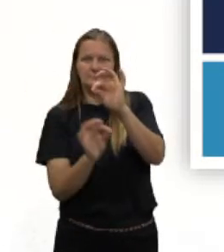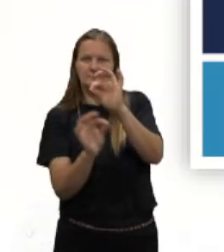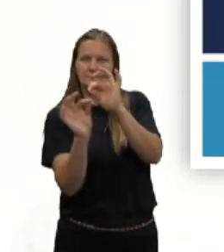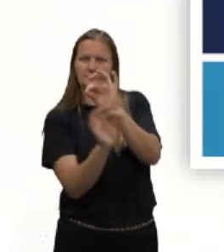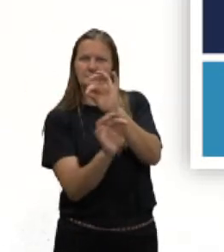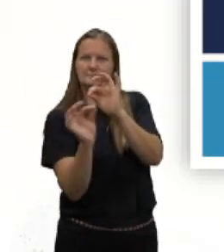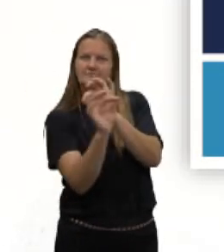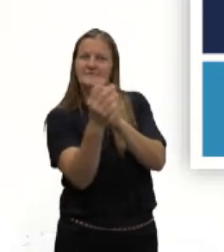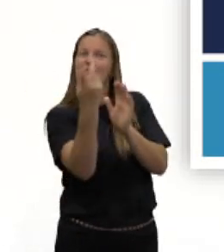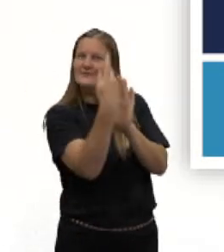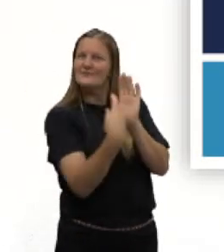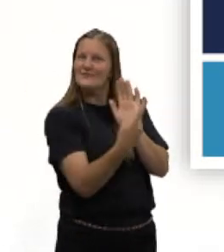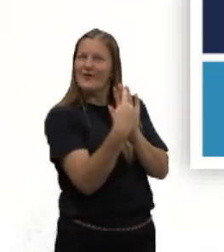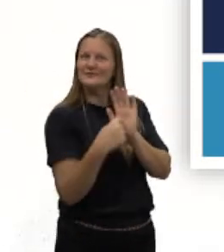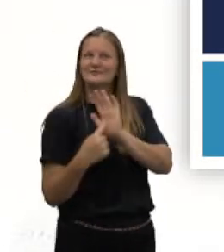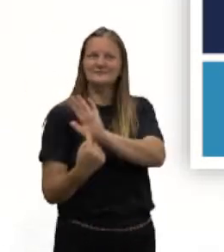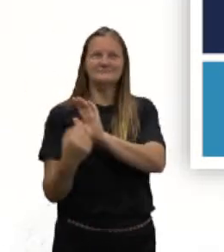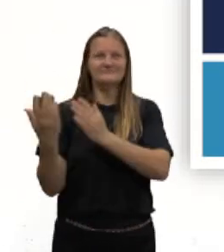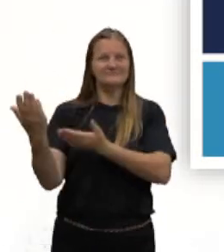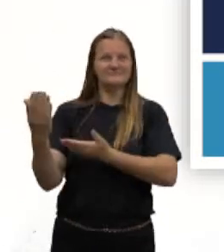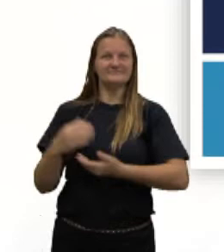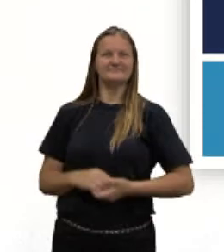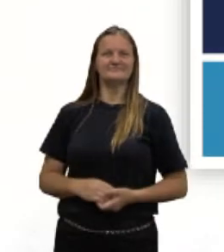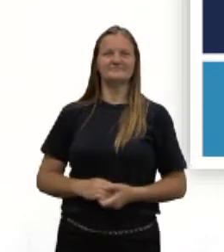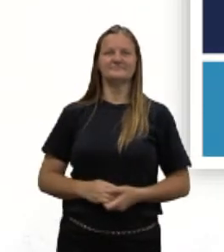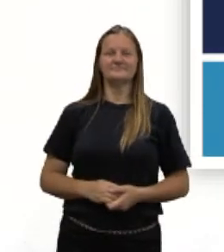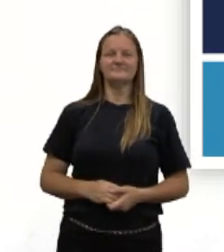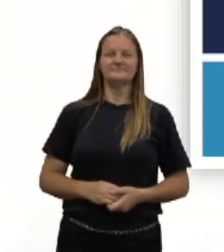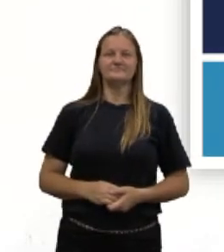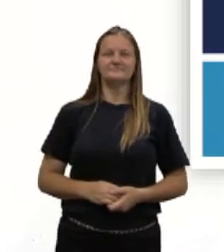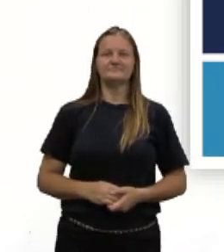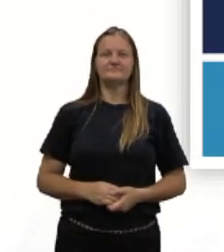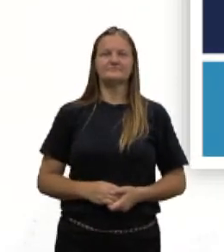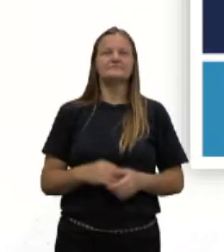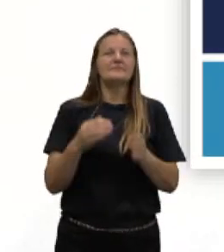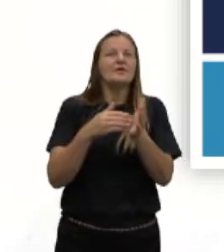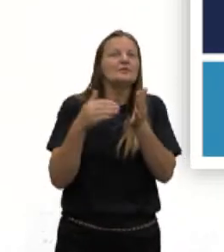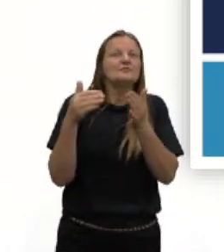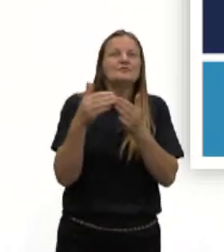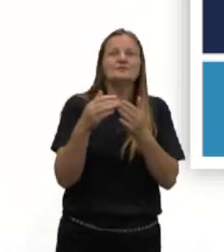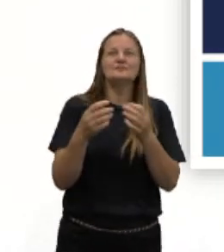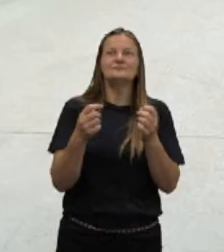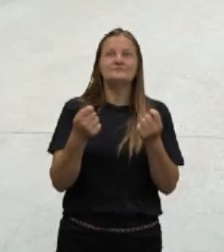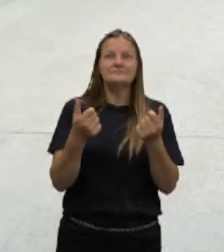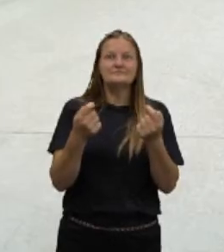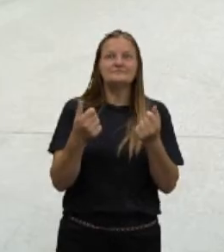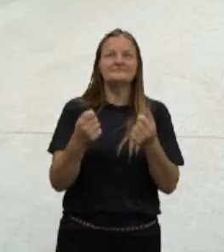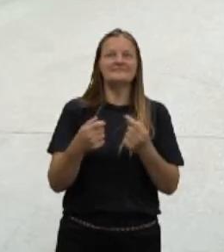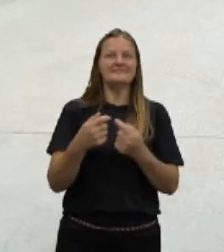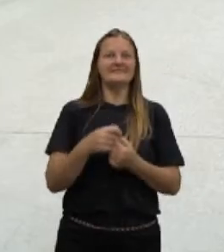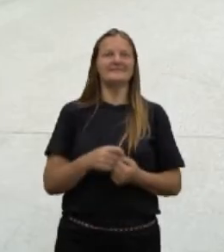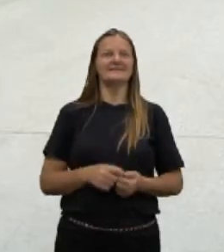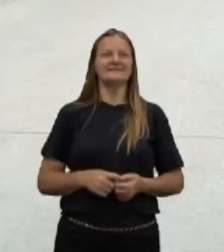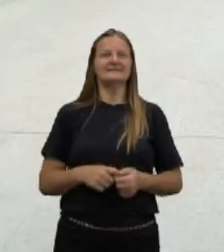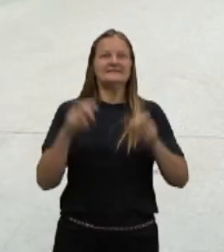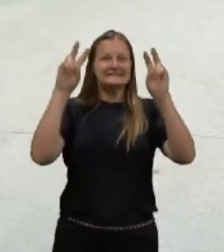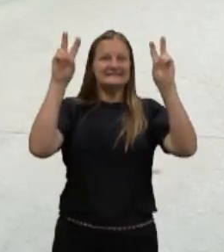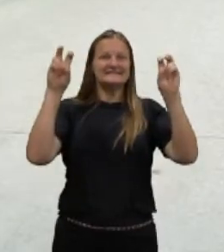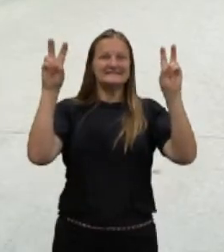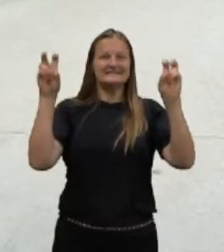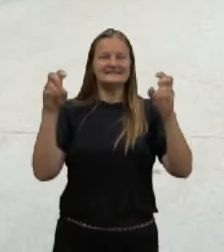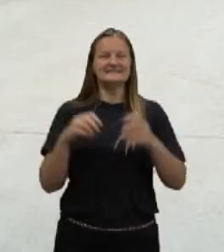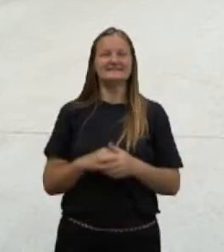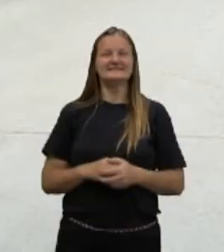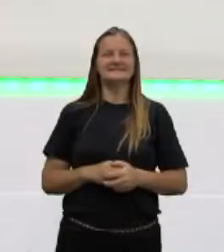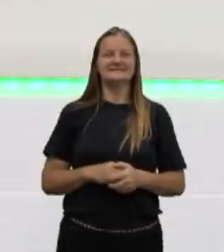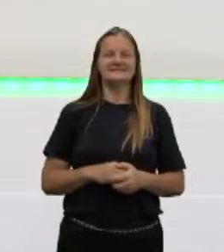uma imagem, né, para mostrar. Meio natalina. Tudo meio natalino, tá? Porque agora são... Até na,